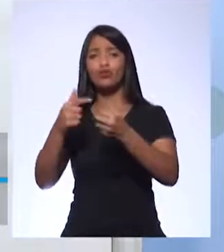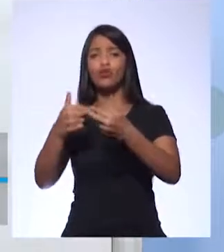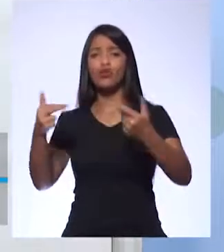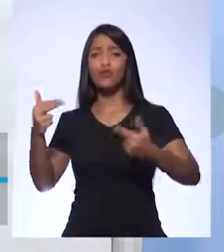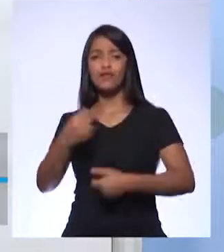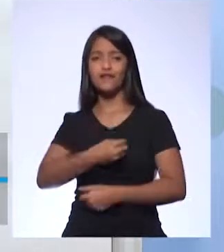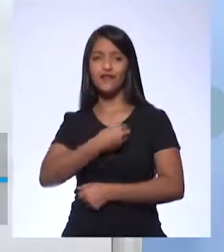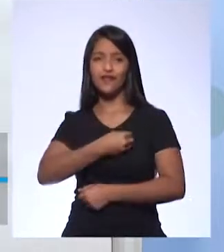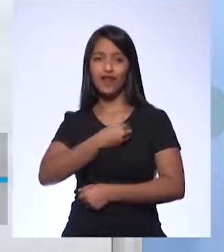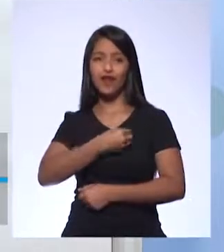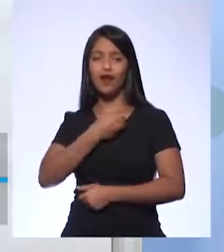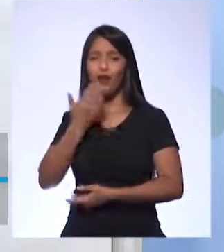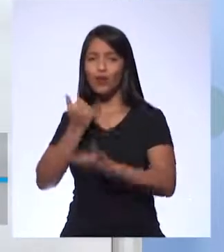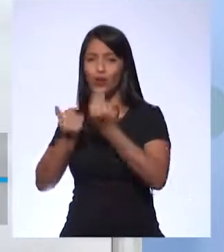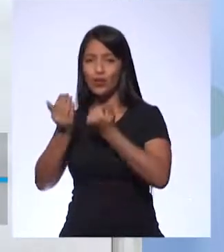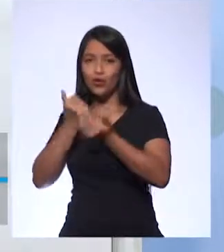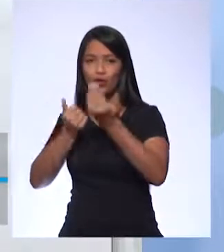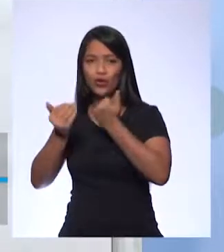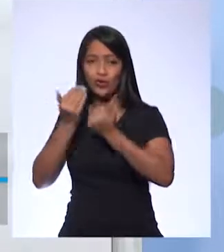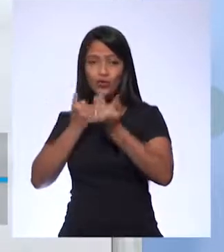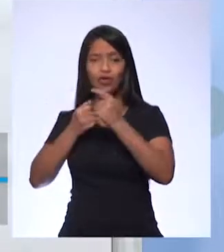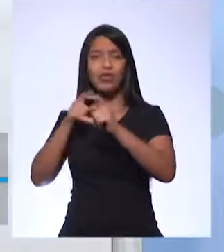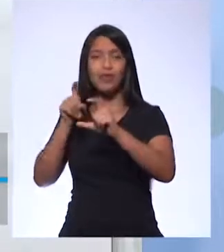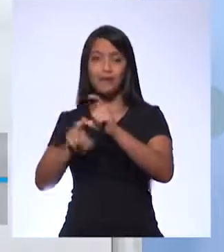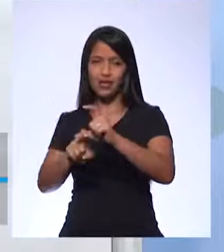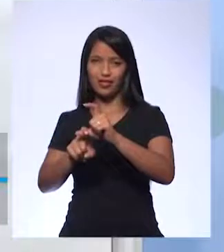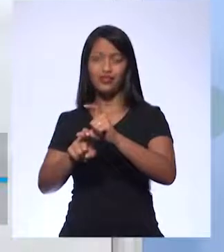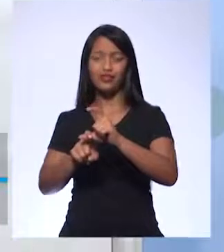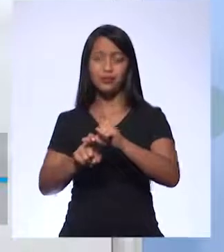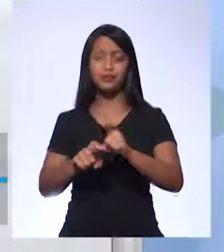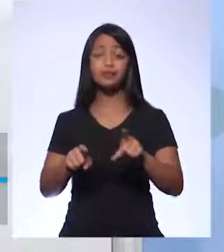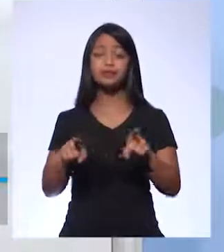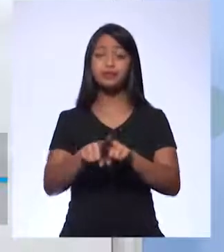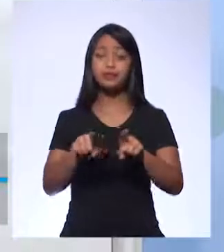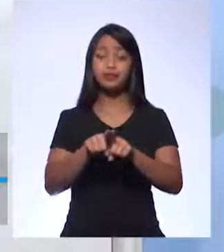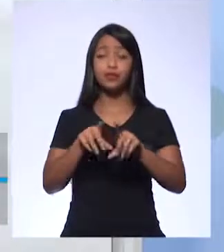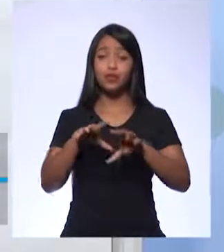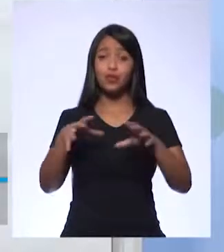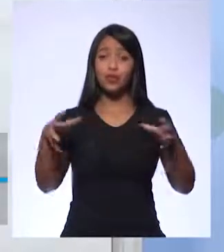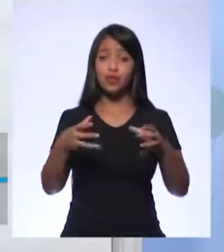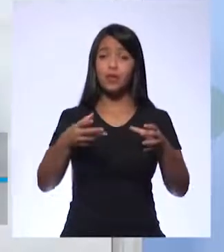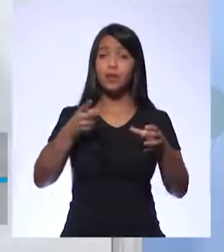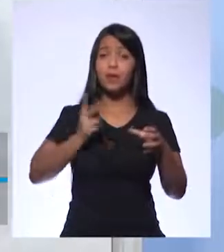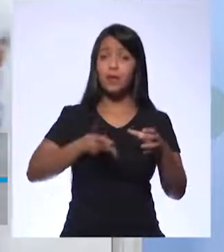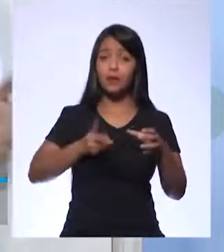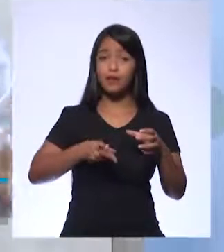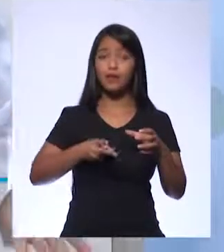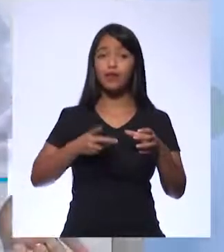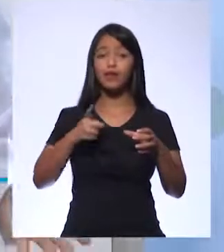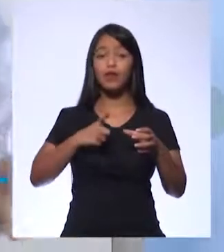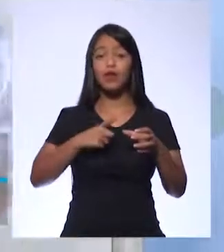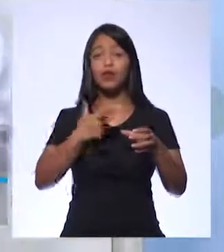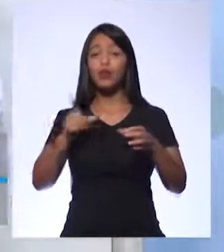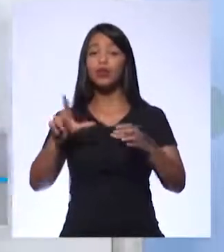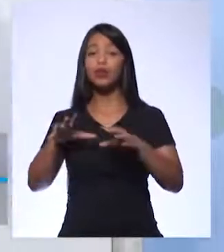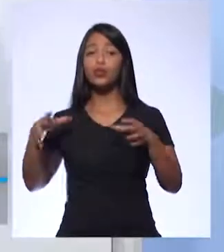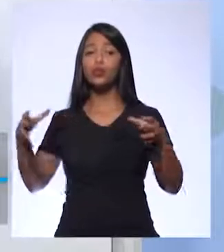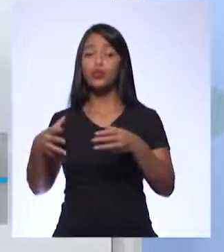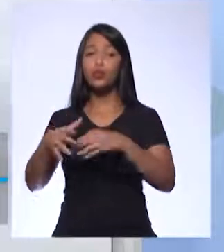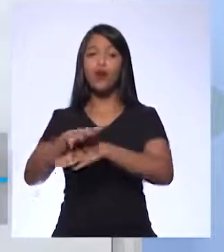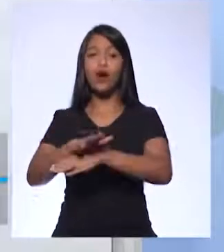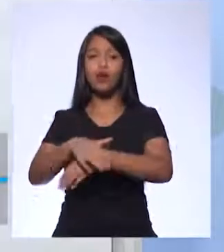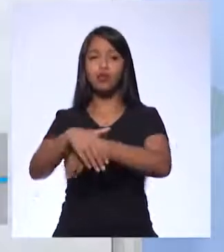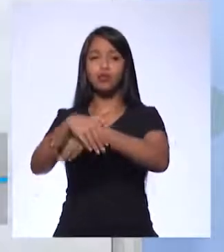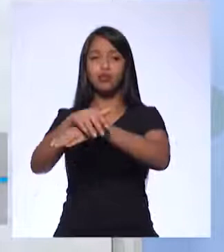seres vivos. Tá? Enquanto que ele vai ter no mesmo grupo dele lá, ele vai ter um outro grupo que é o grupo das algas, que essas já